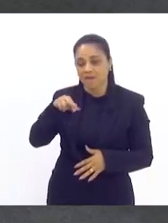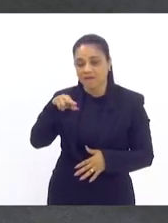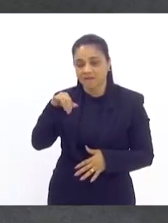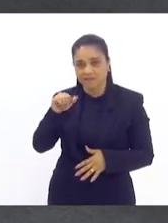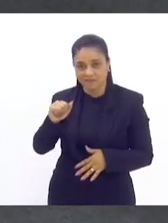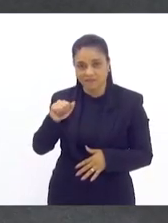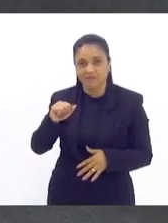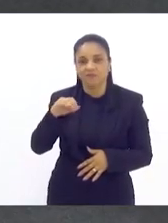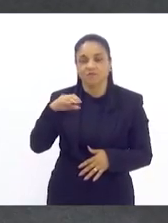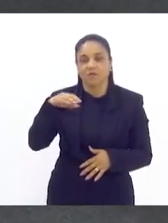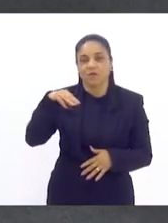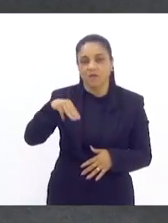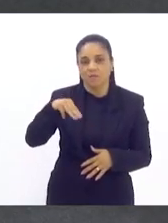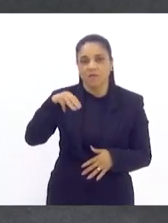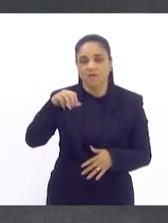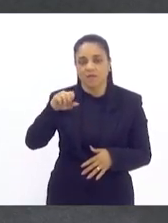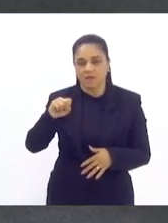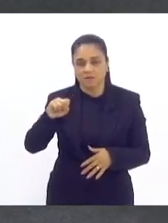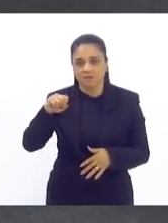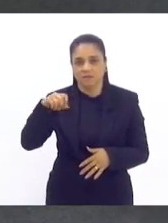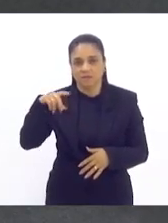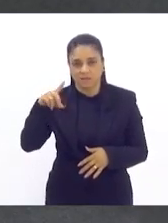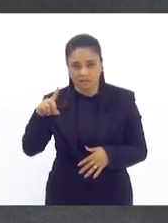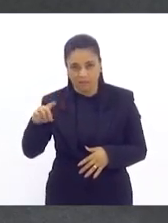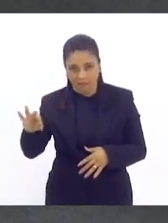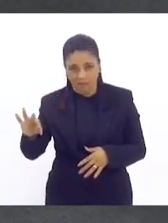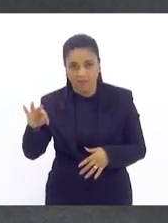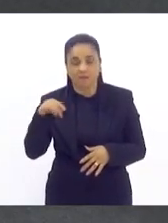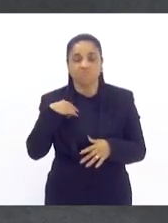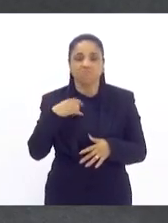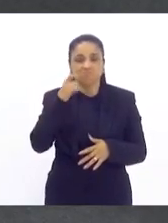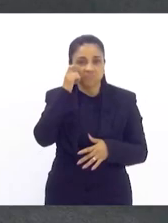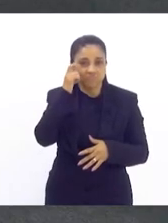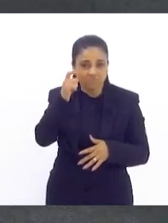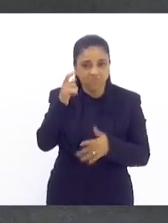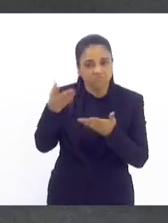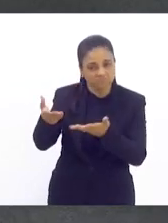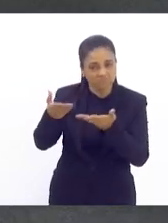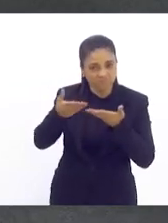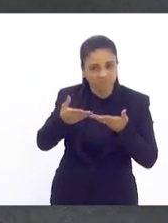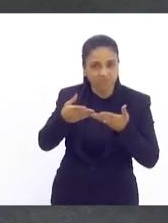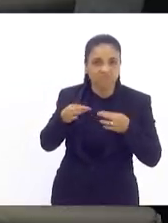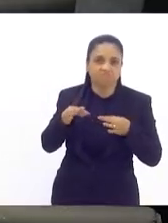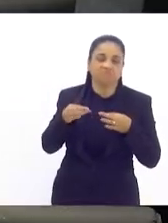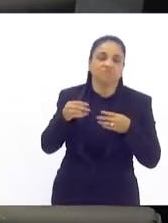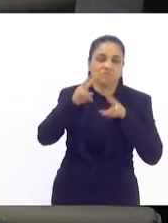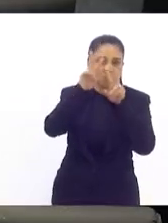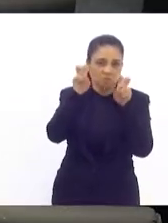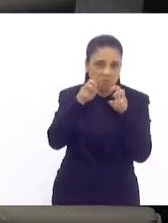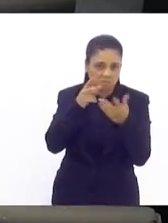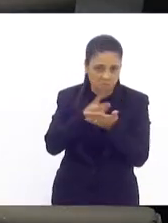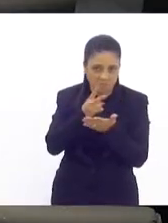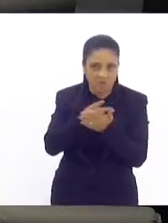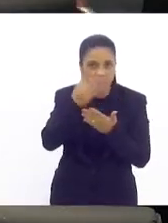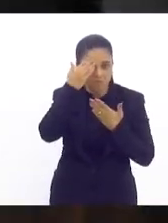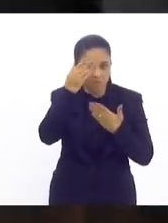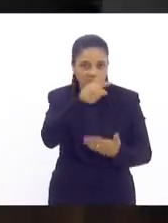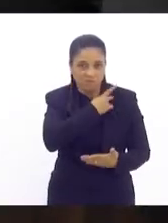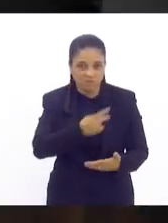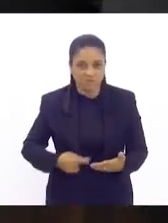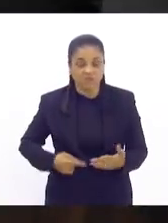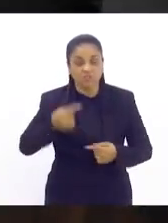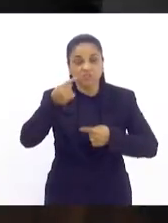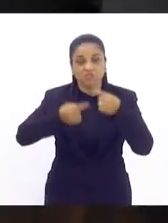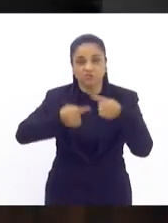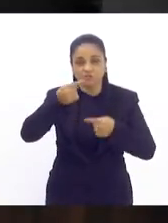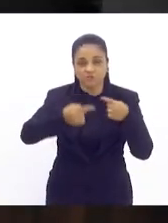aproveita aqui para convidar todos aqueles é aquelas que se interessa no assunto muito obrigado senhor presidente para discutir